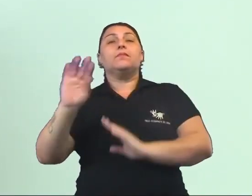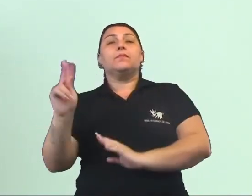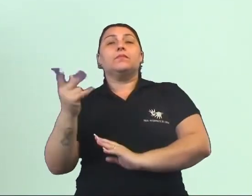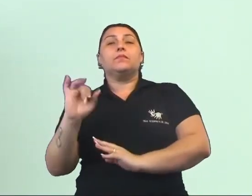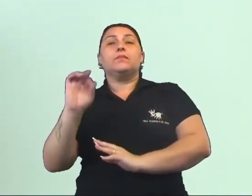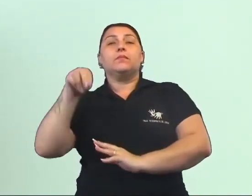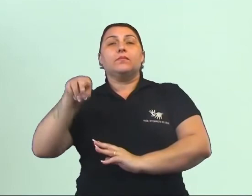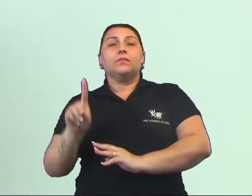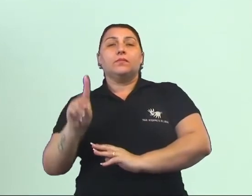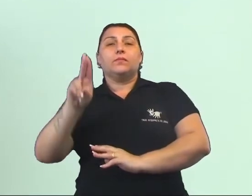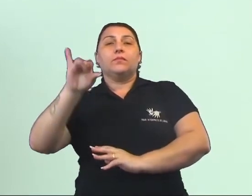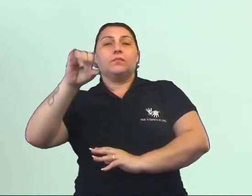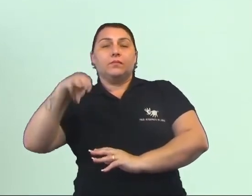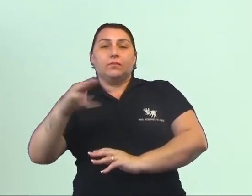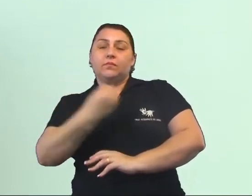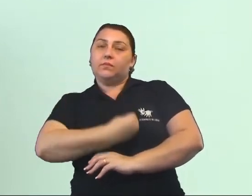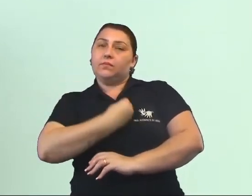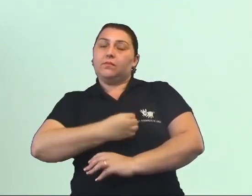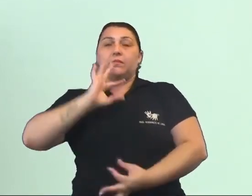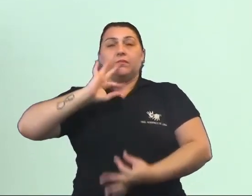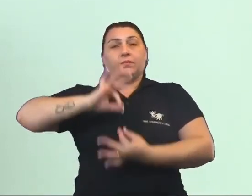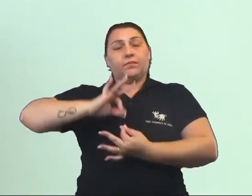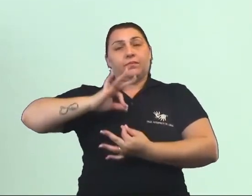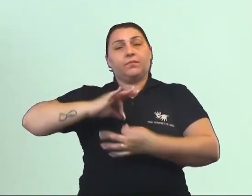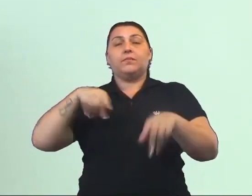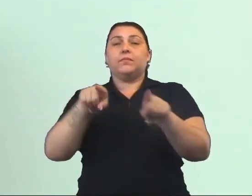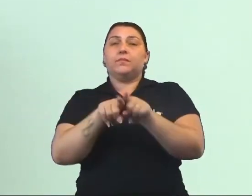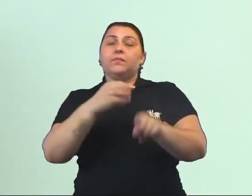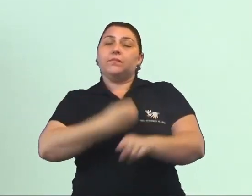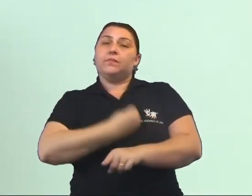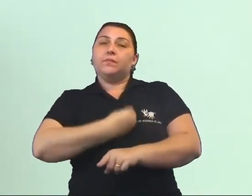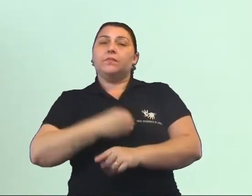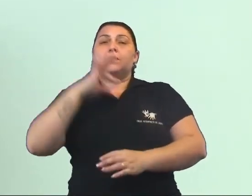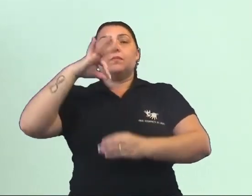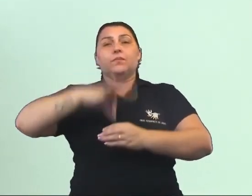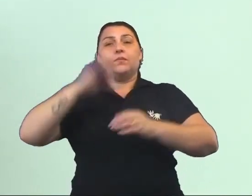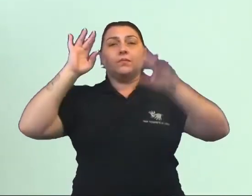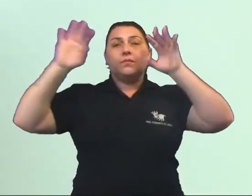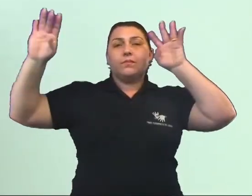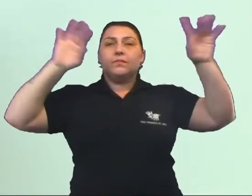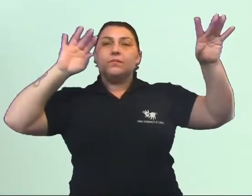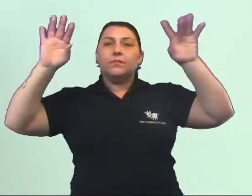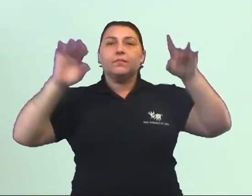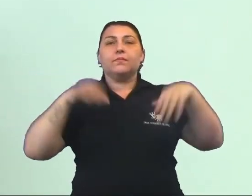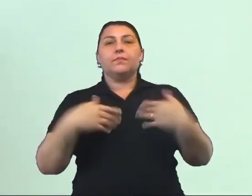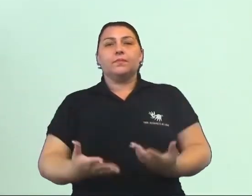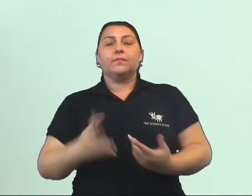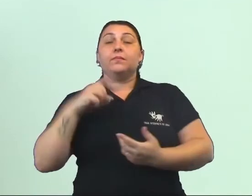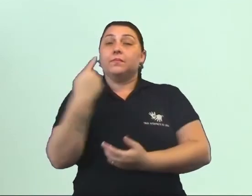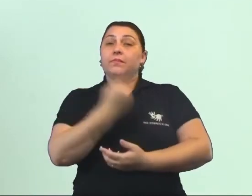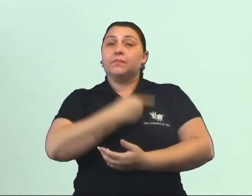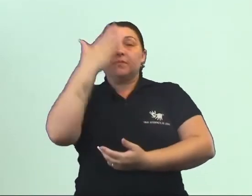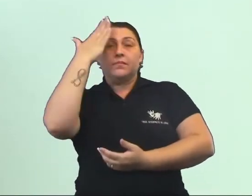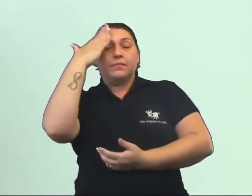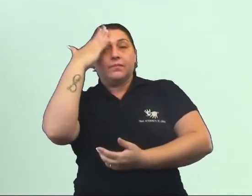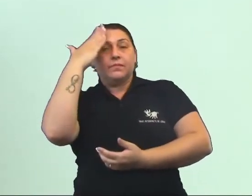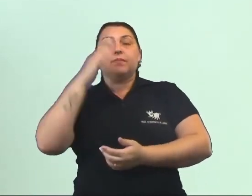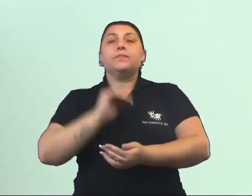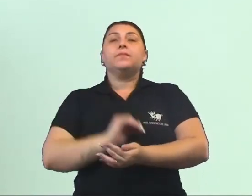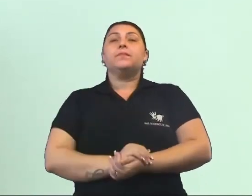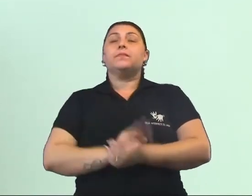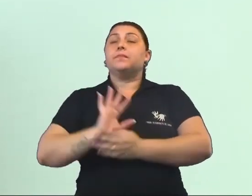vai para o budismo, ela está presente no espiritismo, está presente no Daime. Então, é mais uma razão para a gente entender